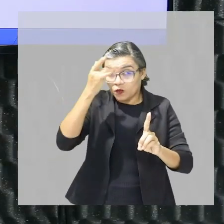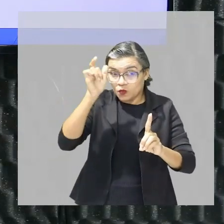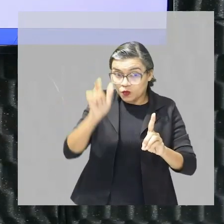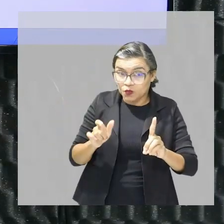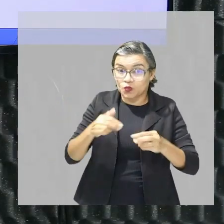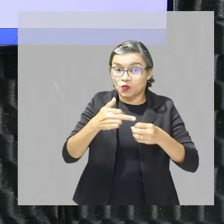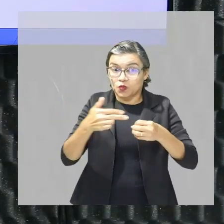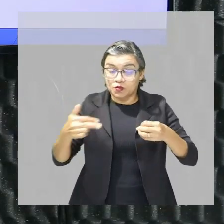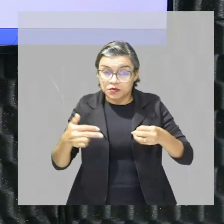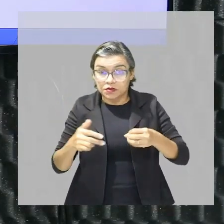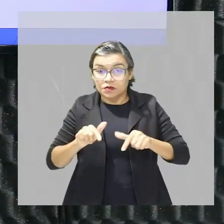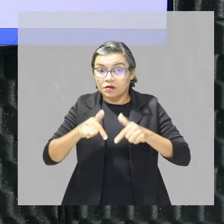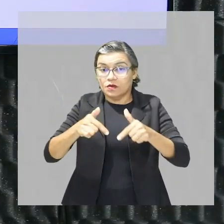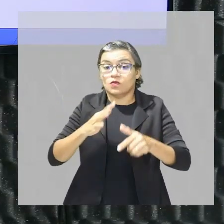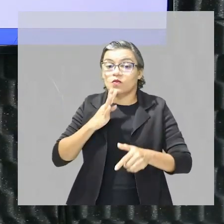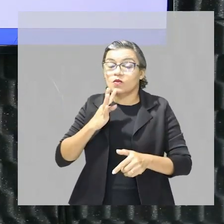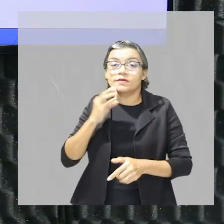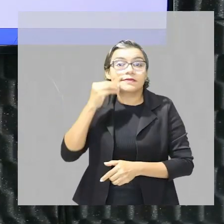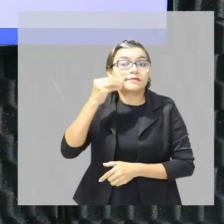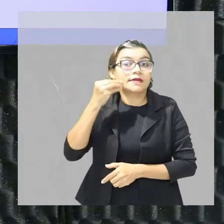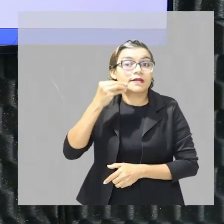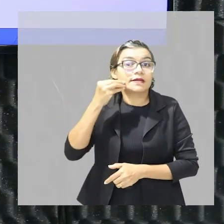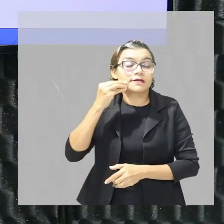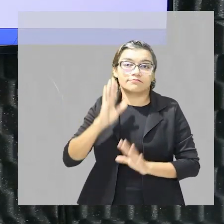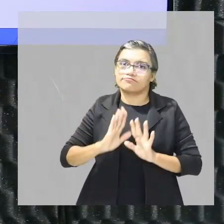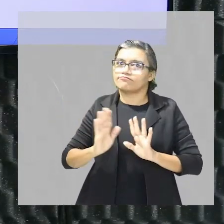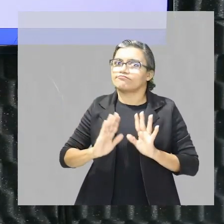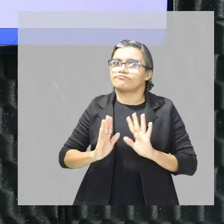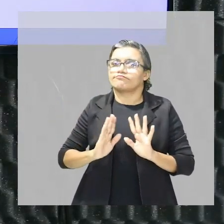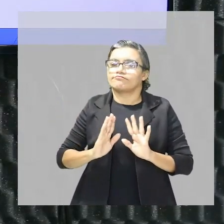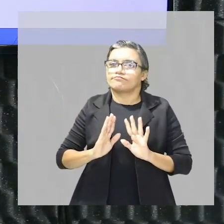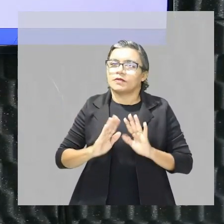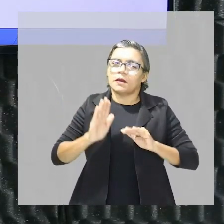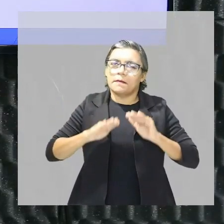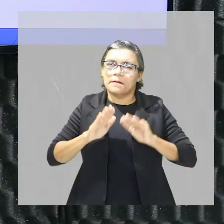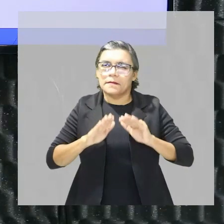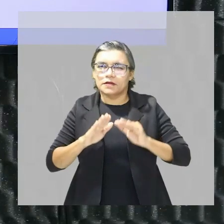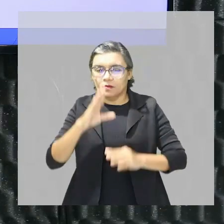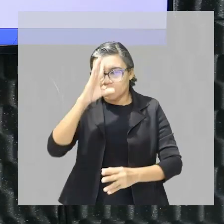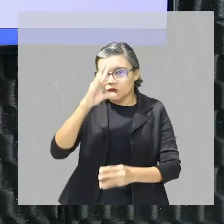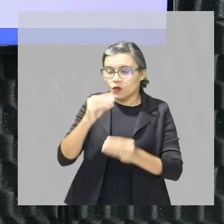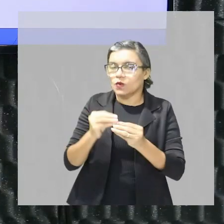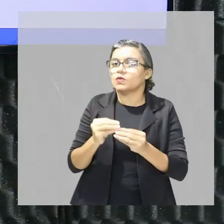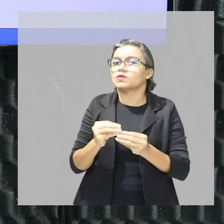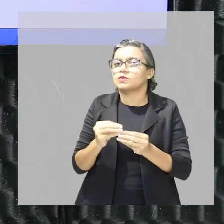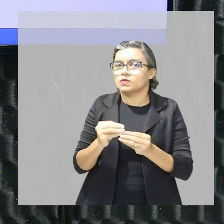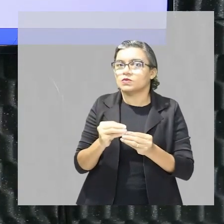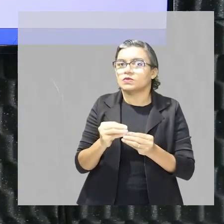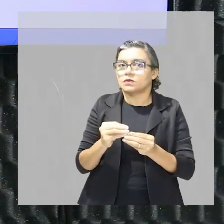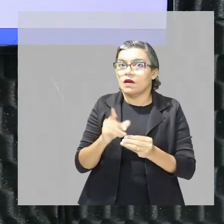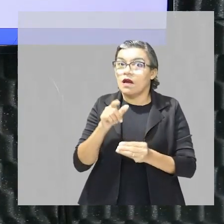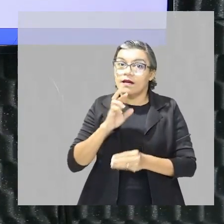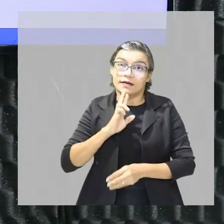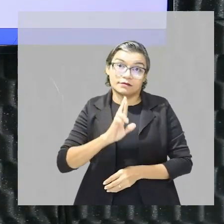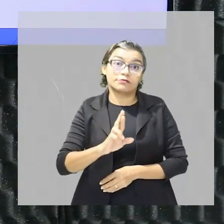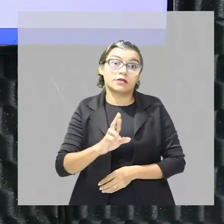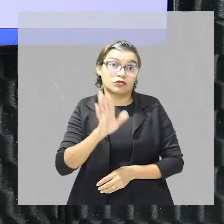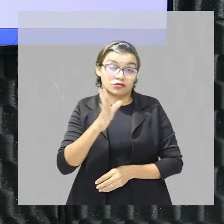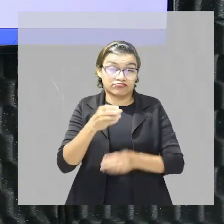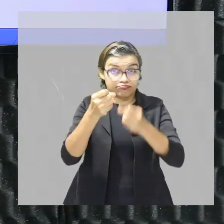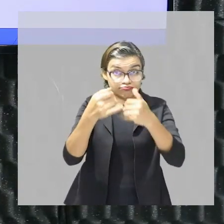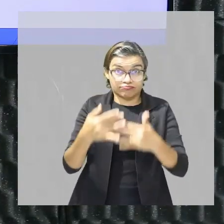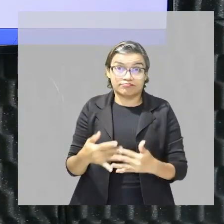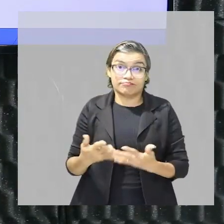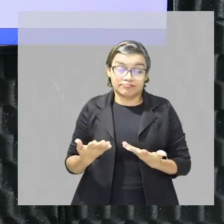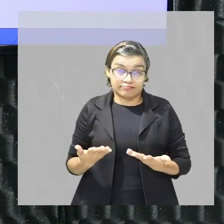experiência não seria experiência como eu falei para vocês seria mais ou menos assim a conclusão é inferência que no caso seria o resultado como ele tá falando aqui